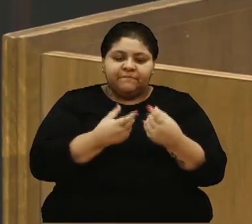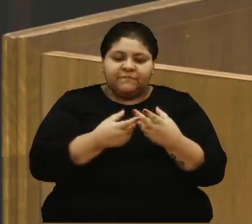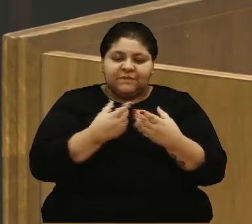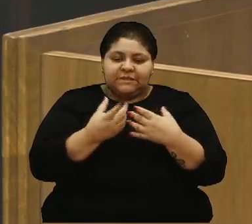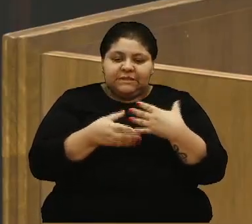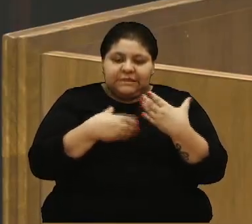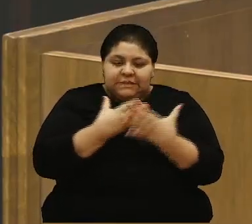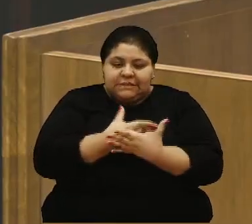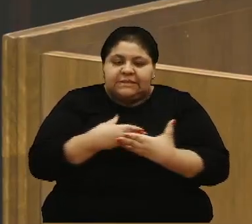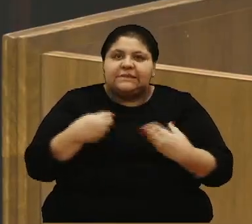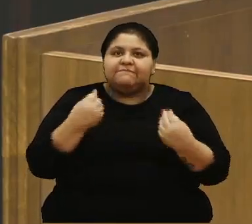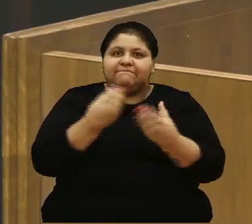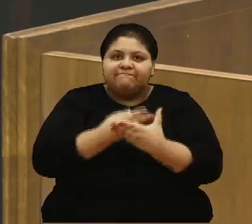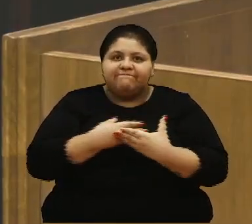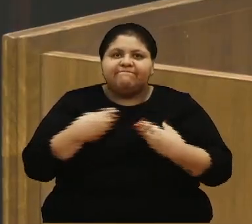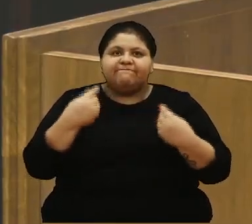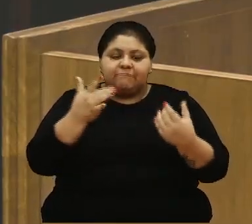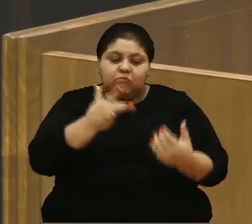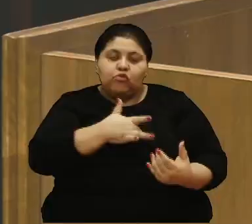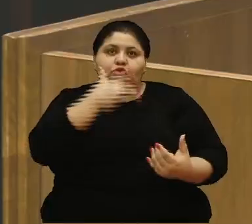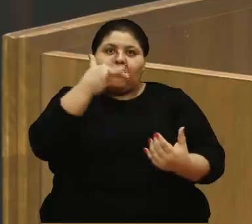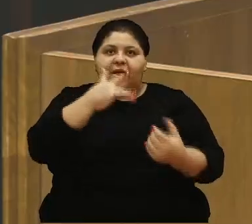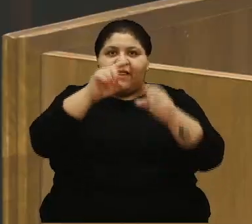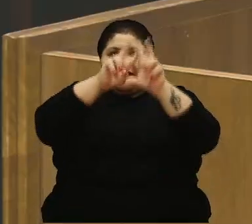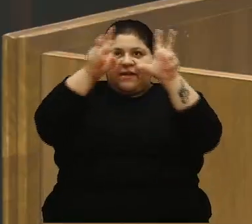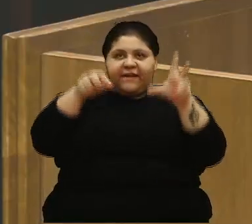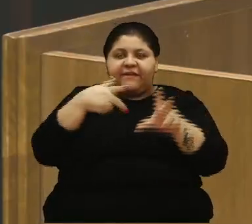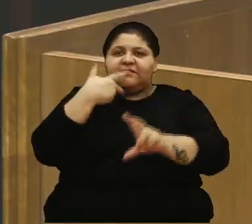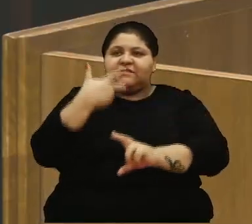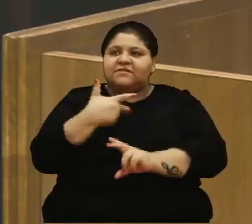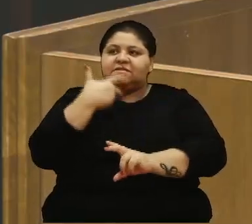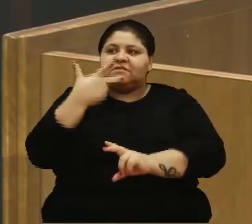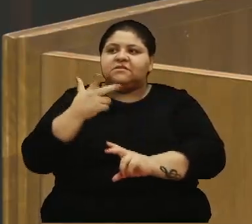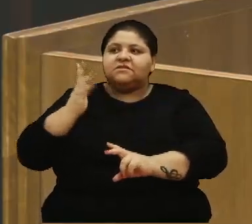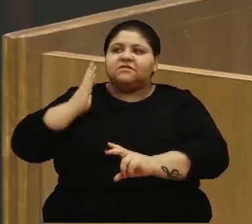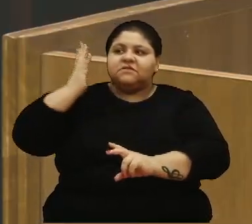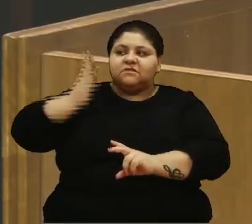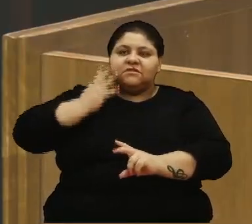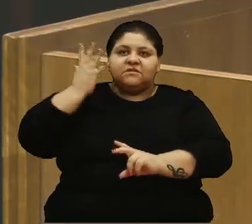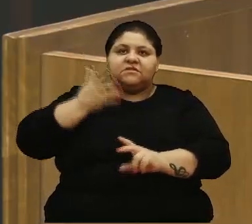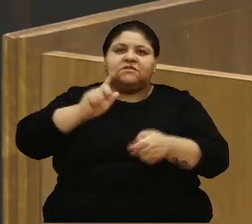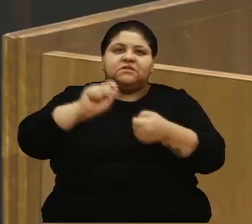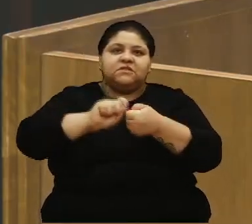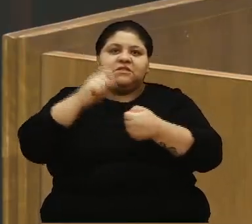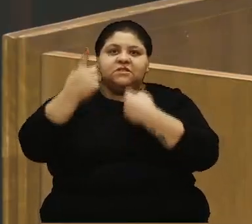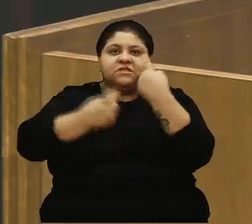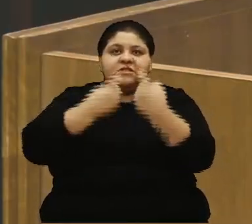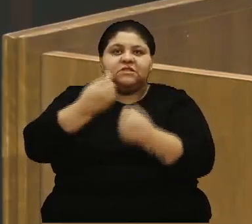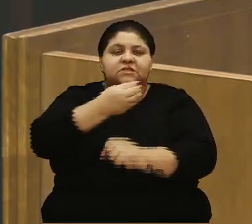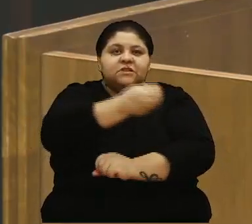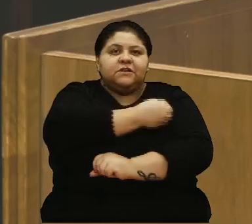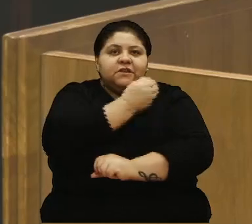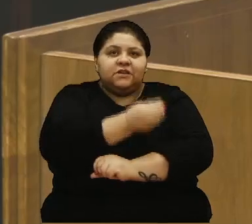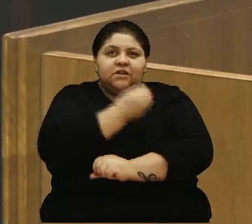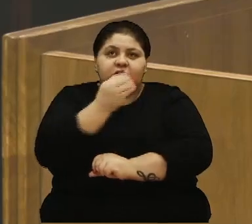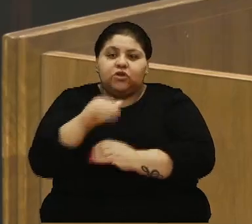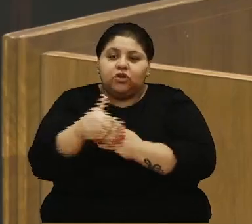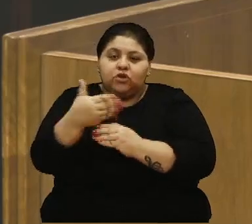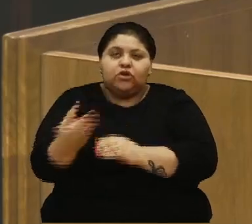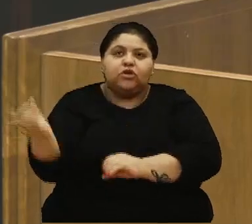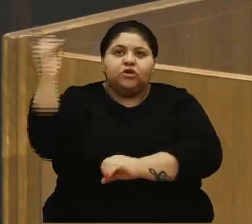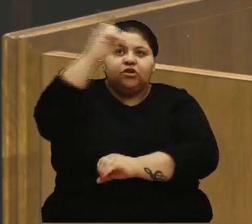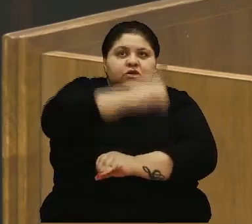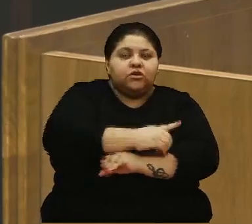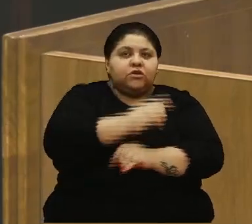tocado por esse tema, pelo assunto. A gente realizou, além das palestras, a gente ainda fez algumas oficinas ao longo do dia, né? De manhã,